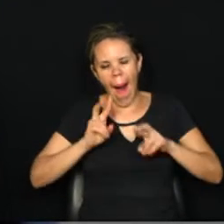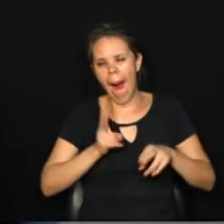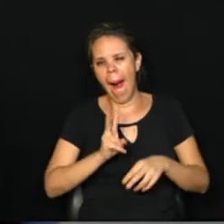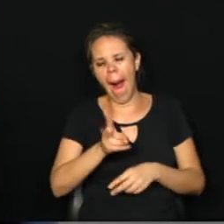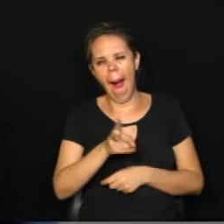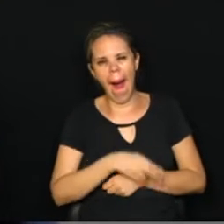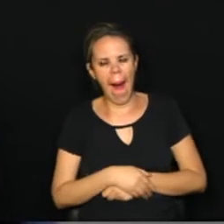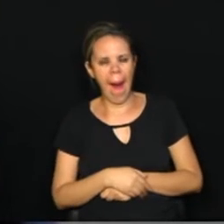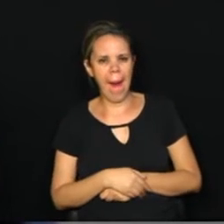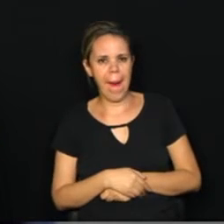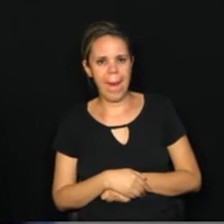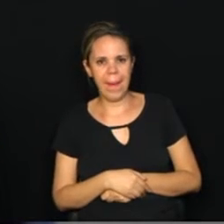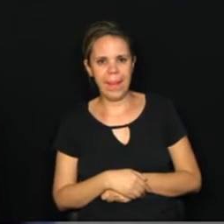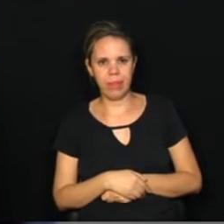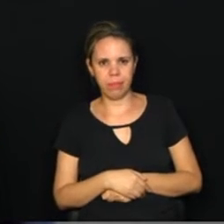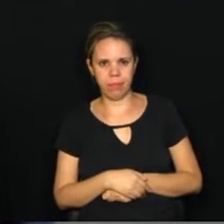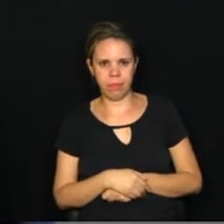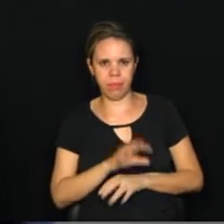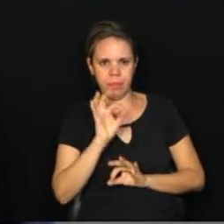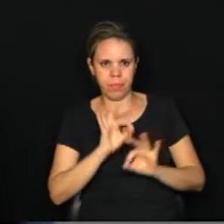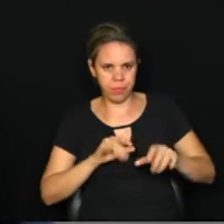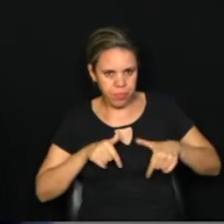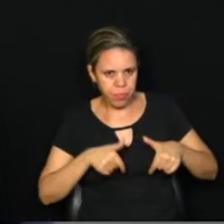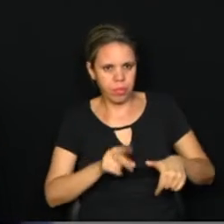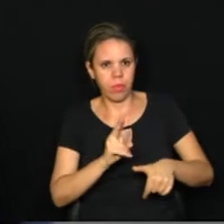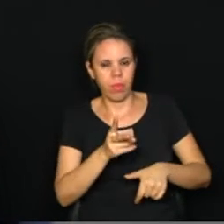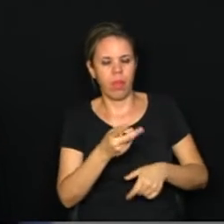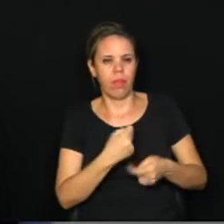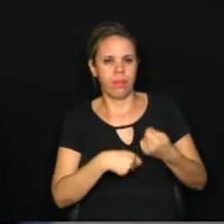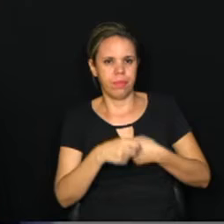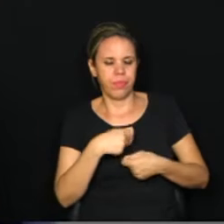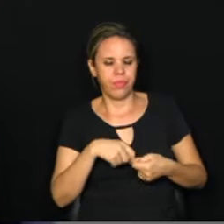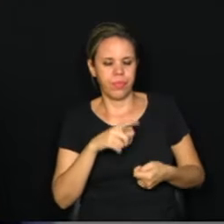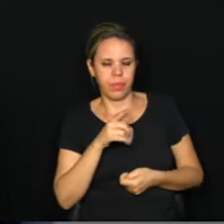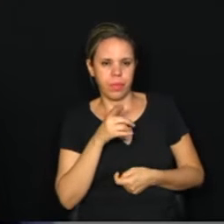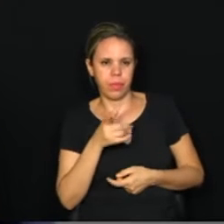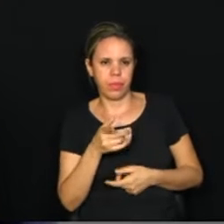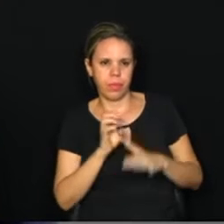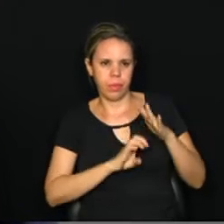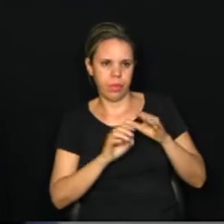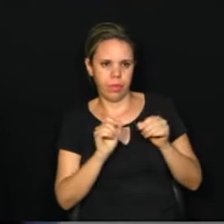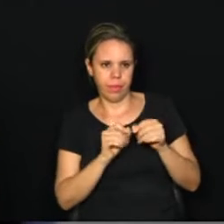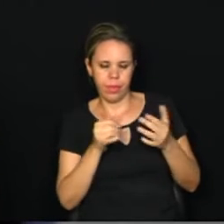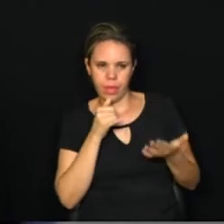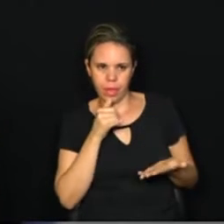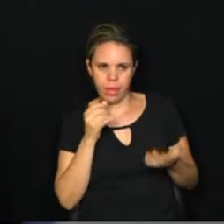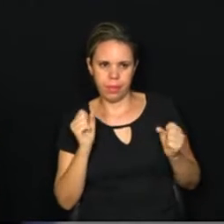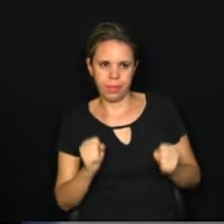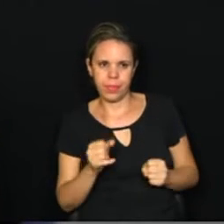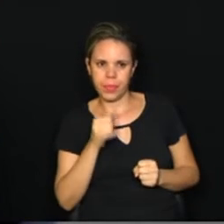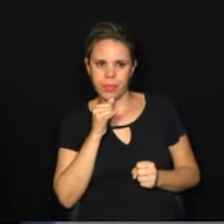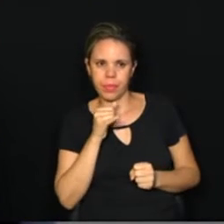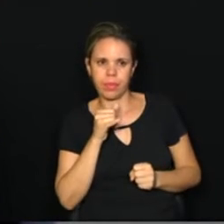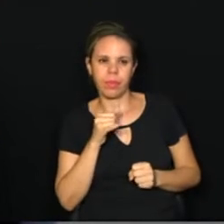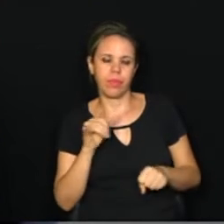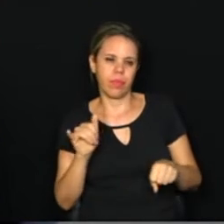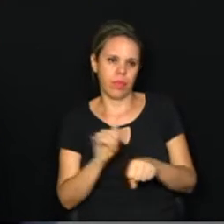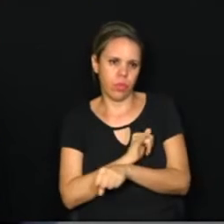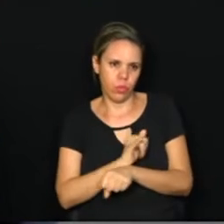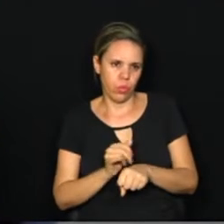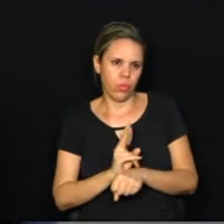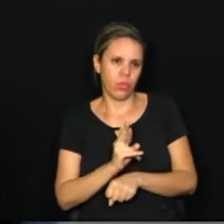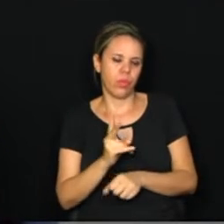constante, é o que nós chamamos aqueles planos de continuidade de negócio, quer dizer, que as empresas possuam esse plano de continuidade de